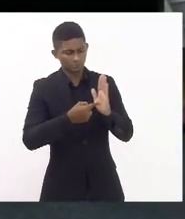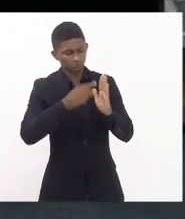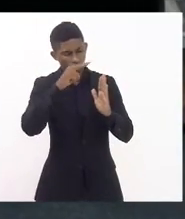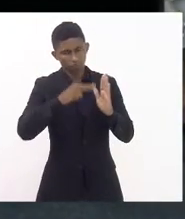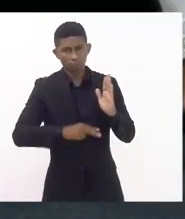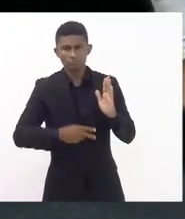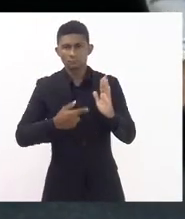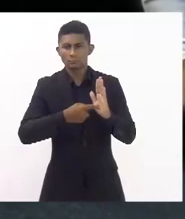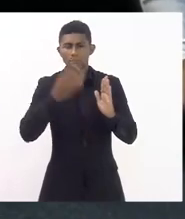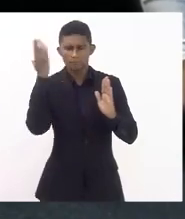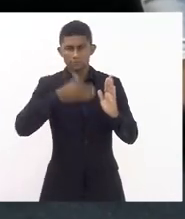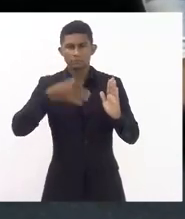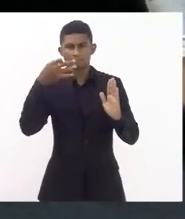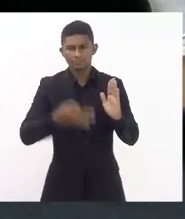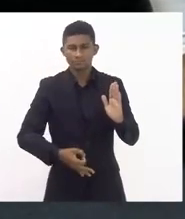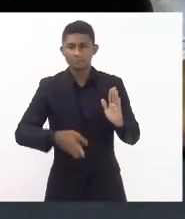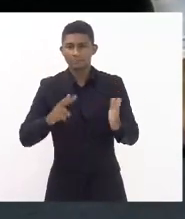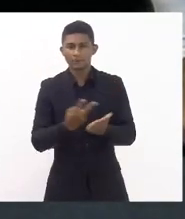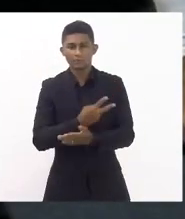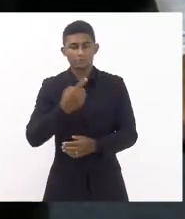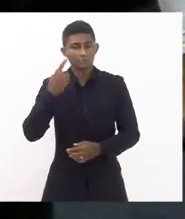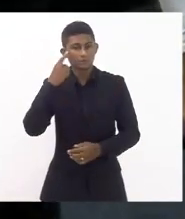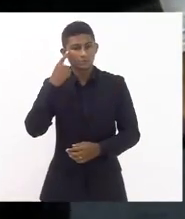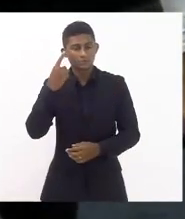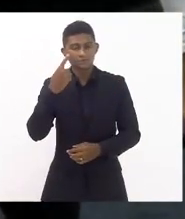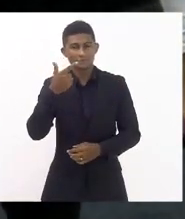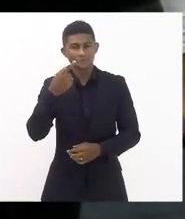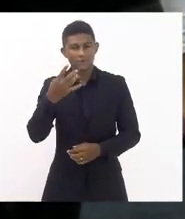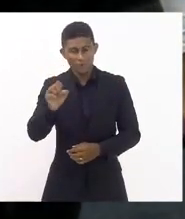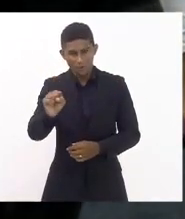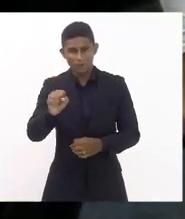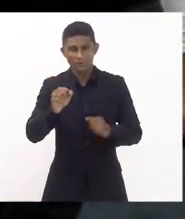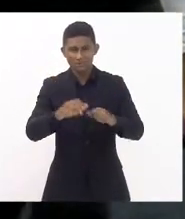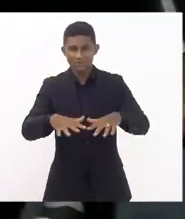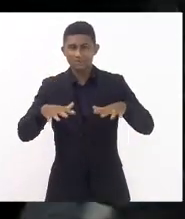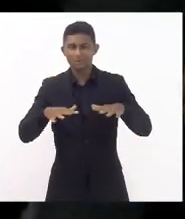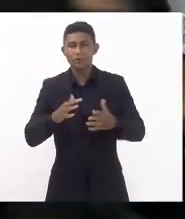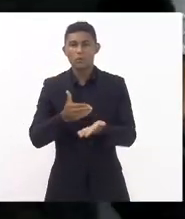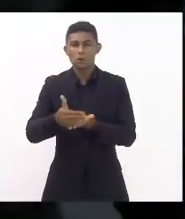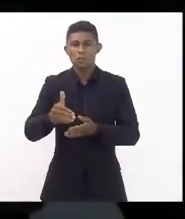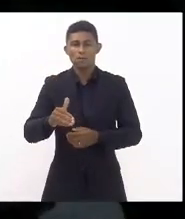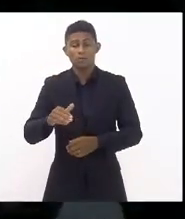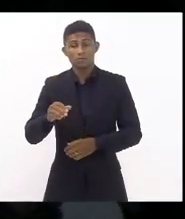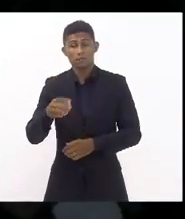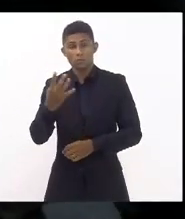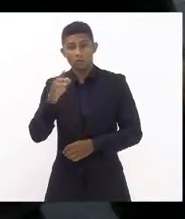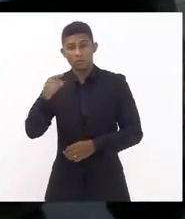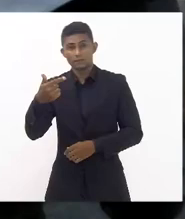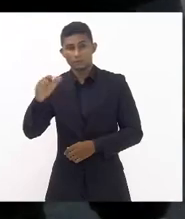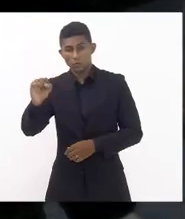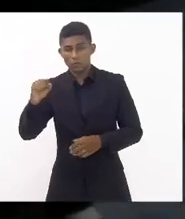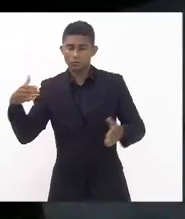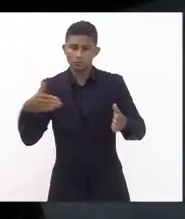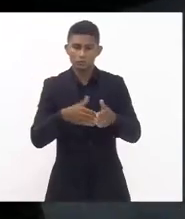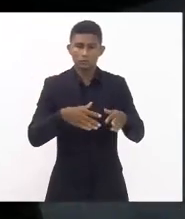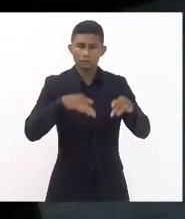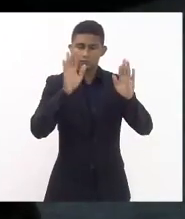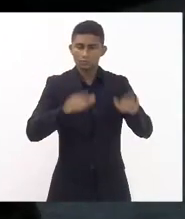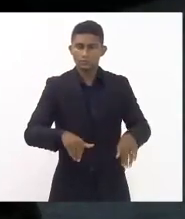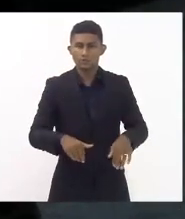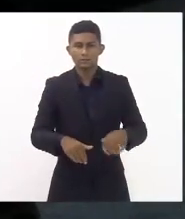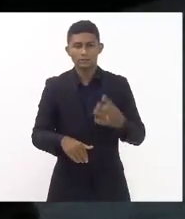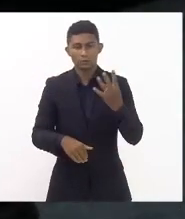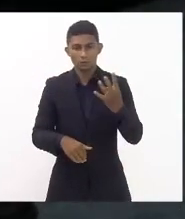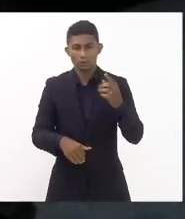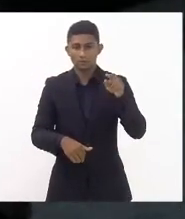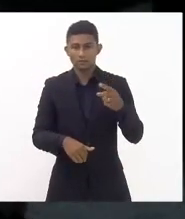exatidão o ocorrido na 28ª sessão extraordinária, que iniciada às 16 horas e 28 minutos, encerrou-se às